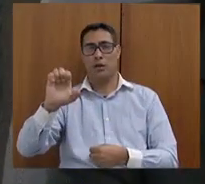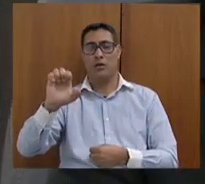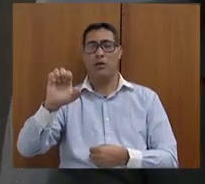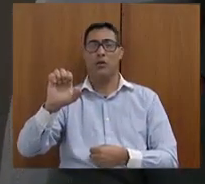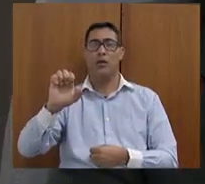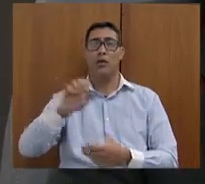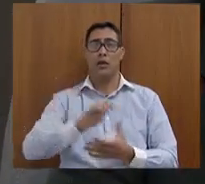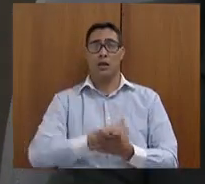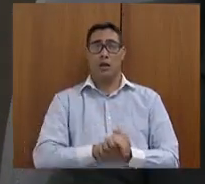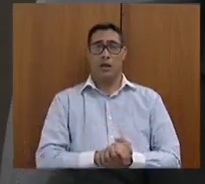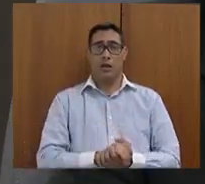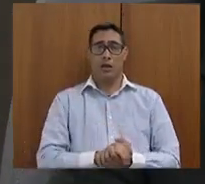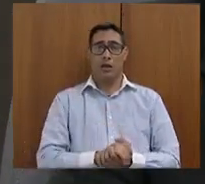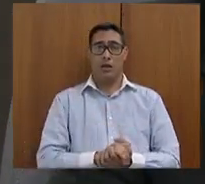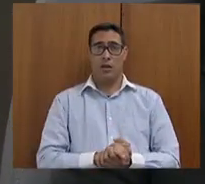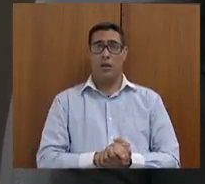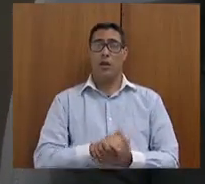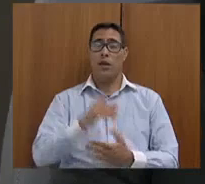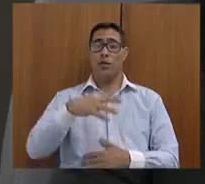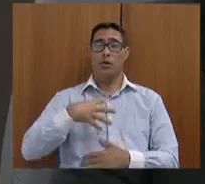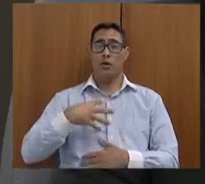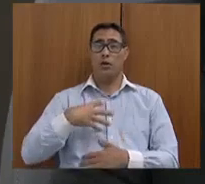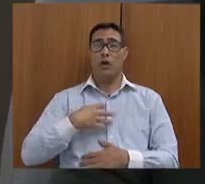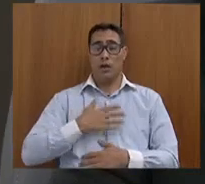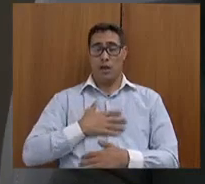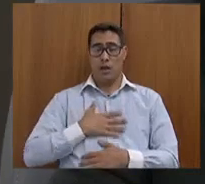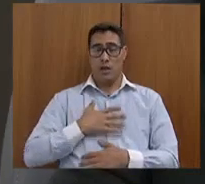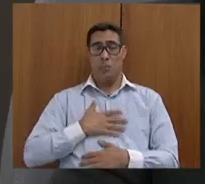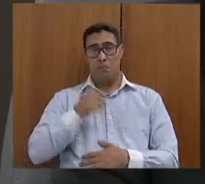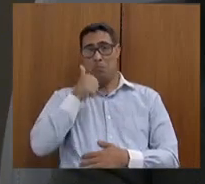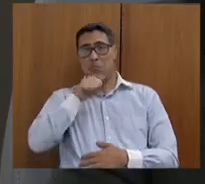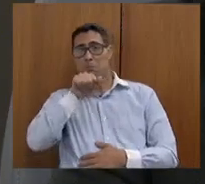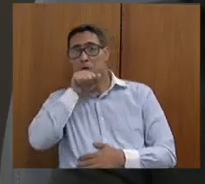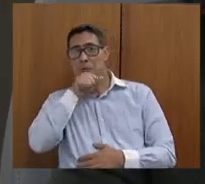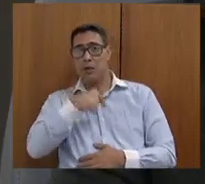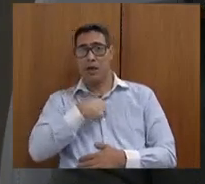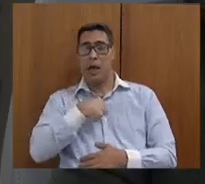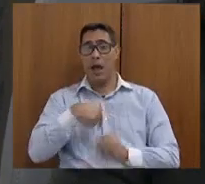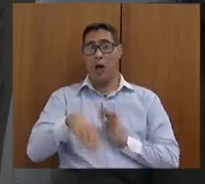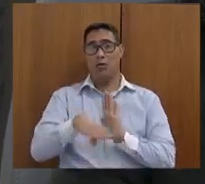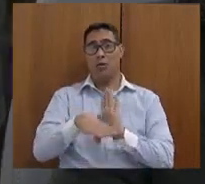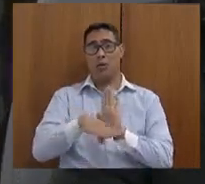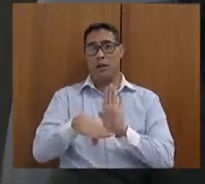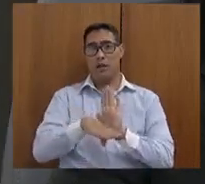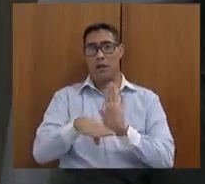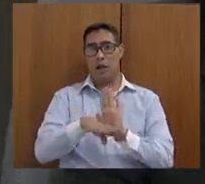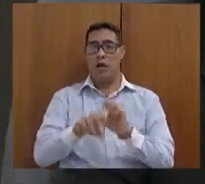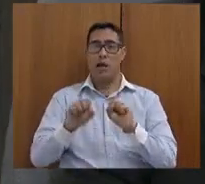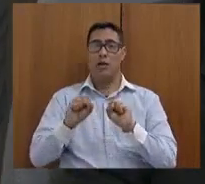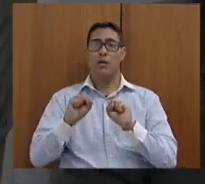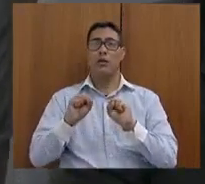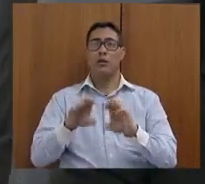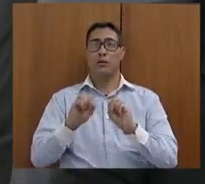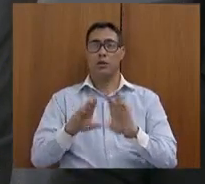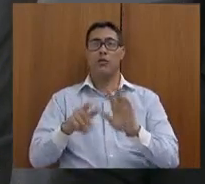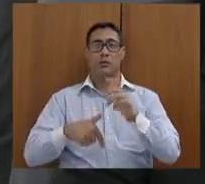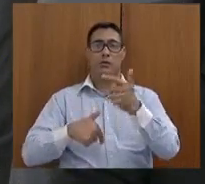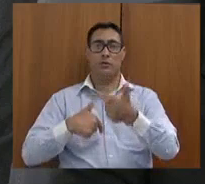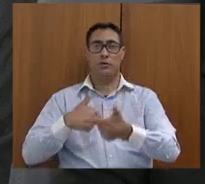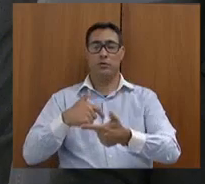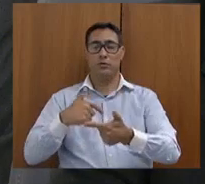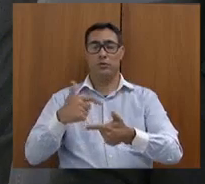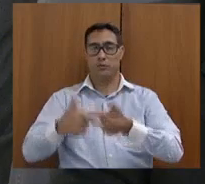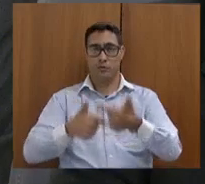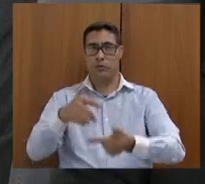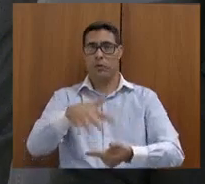sou filho de uma auxiliar de serviços da educação minha mãe se aposentou popularmente como conhecida